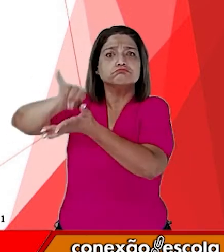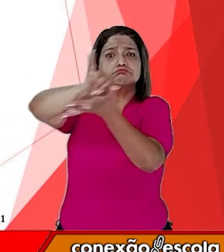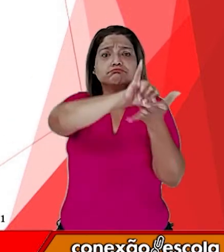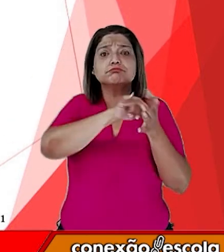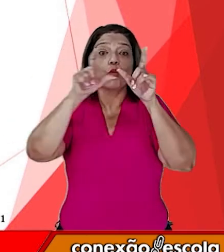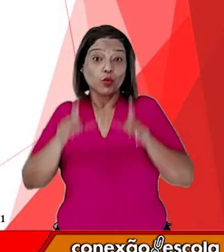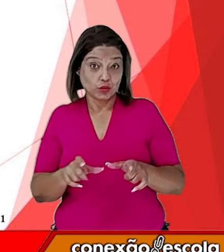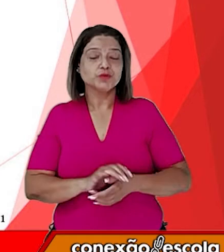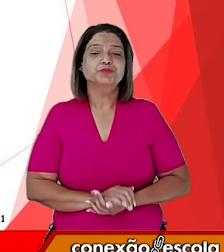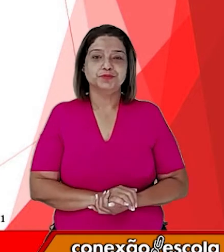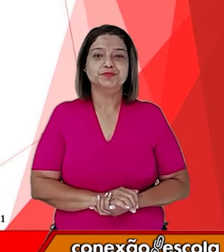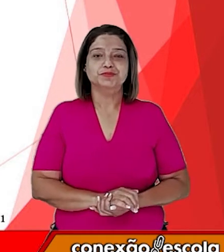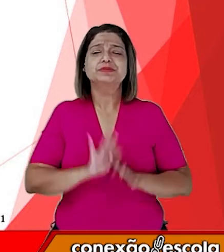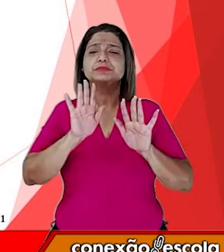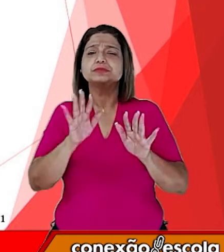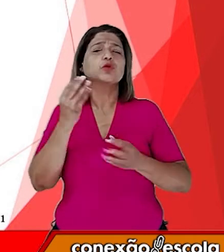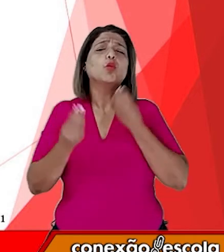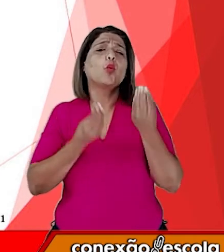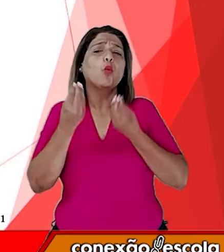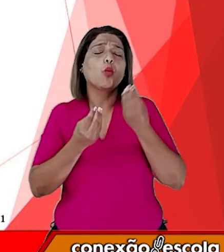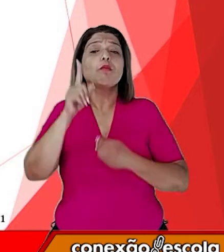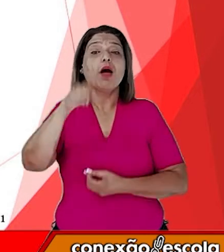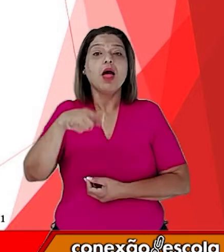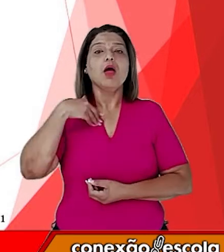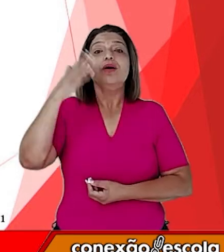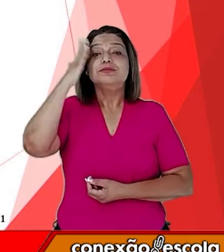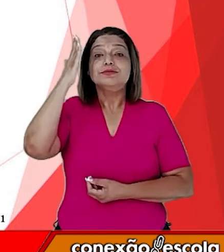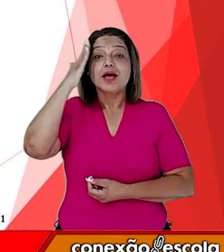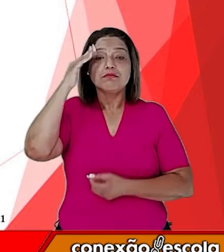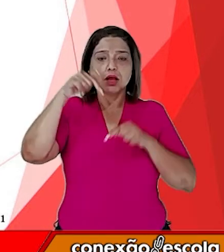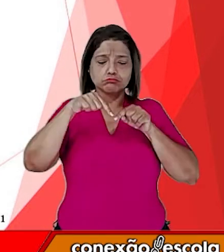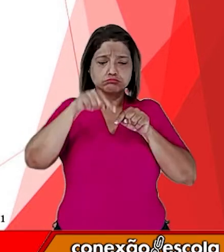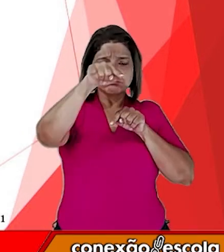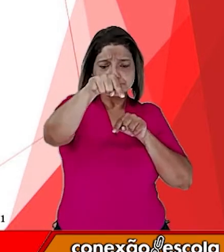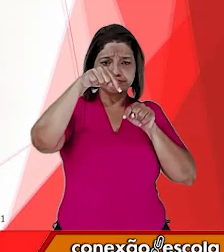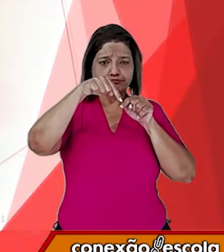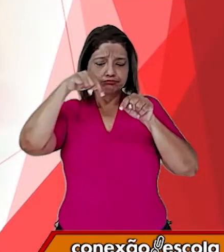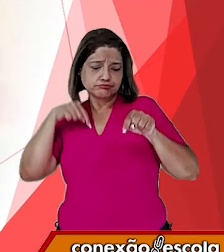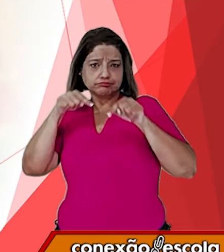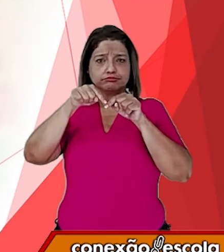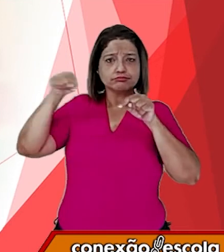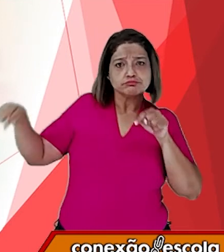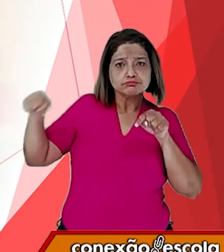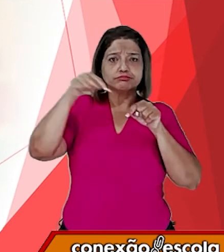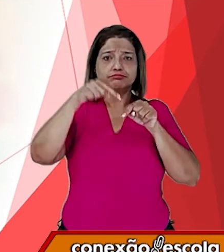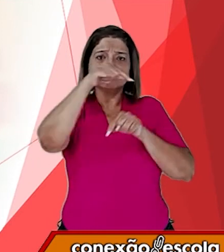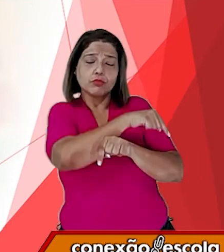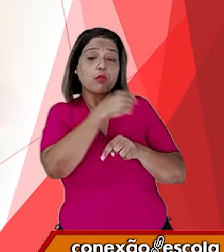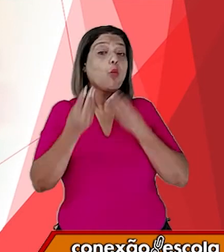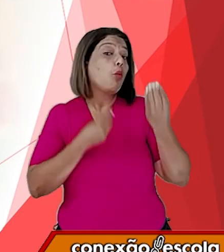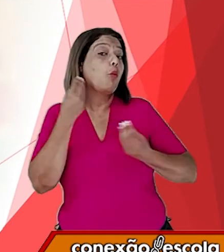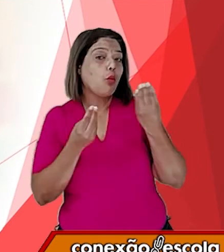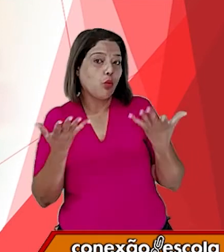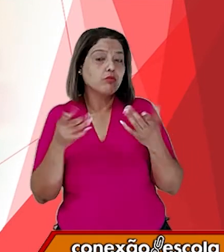relativa. Isto é, como um ponto posiciona-se em relação a outro. Ela também